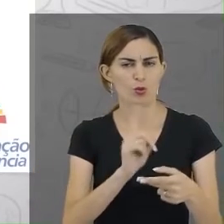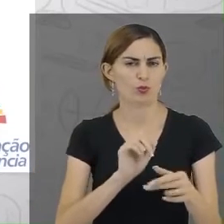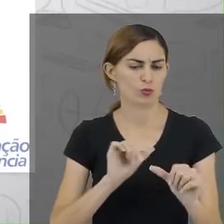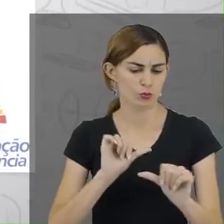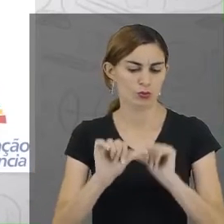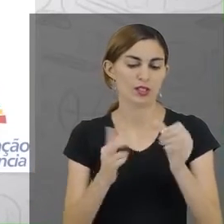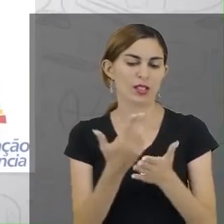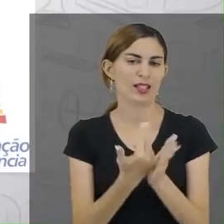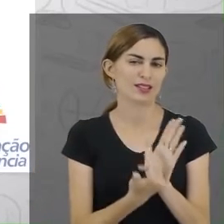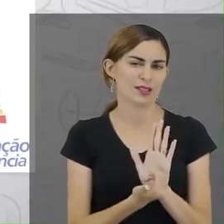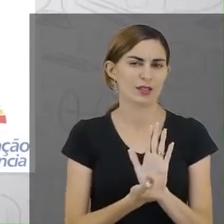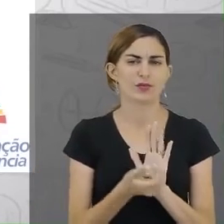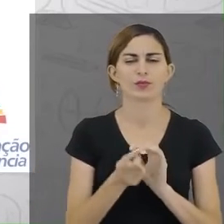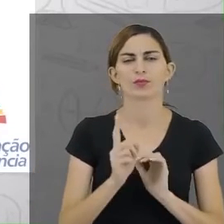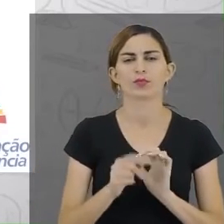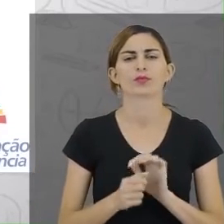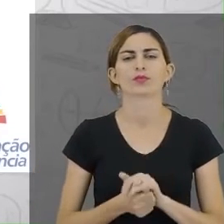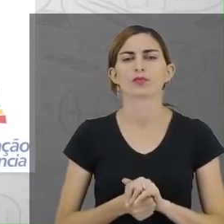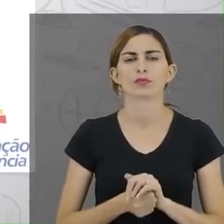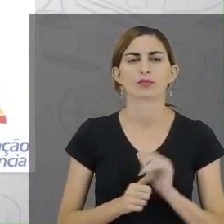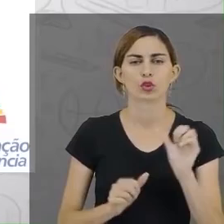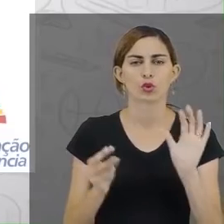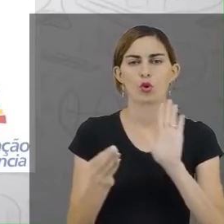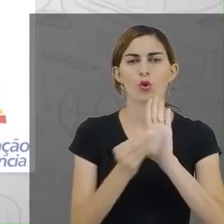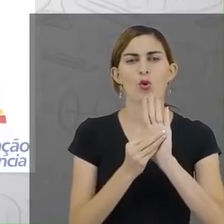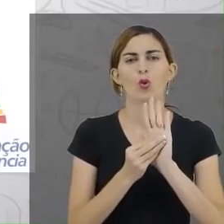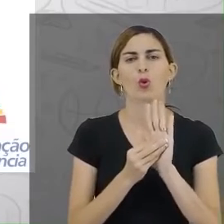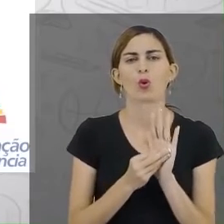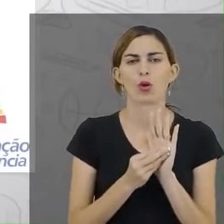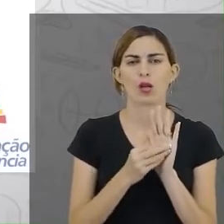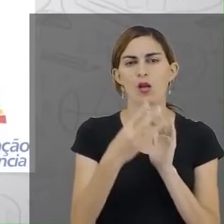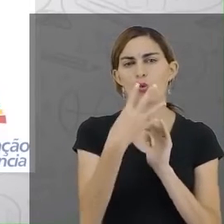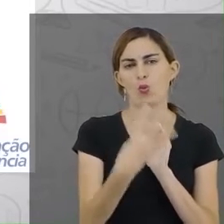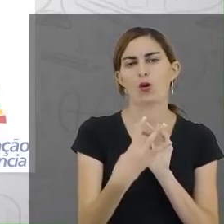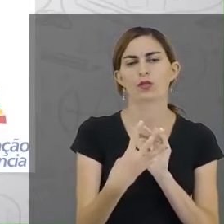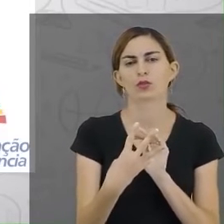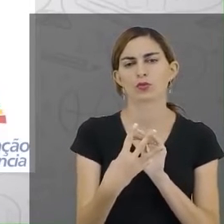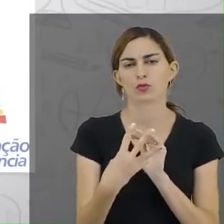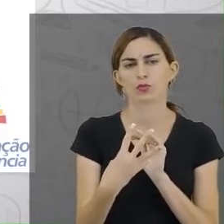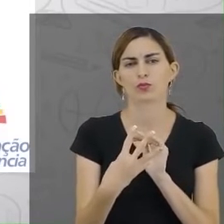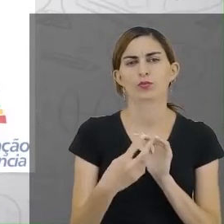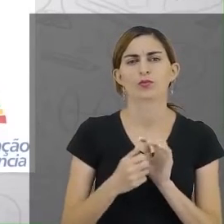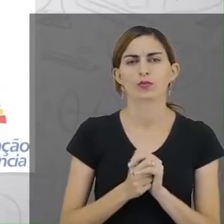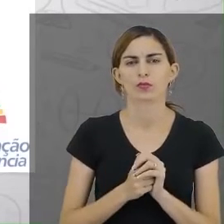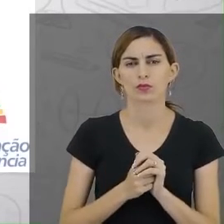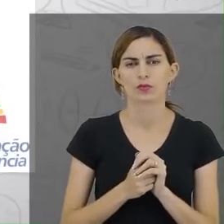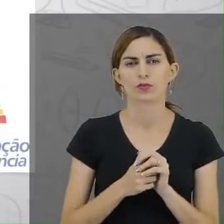desenho comece neste ponto. Vamos colocar aqui 4.